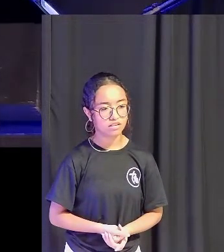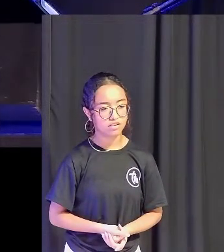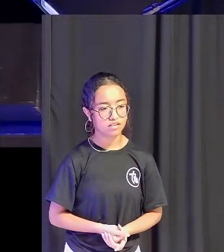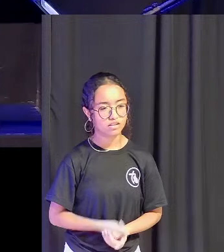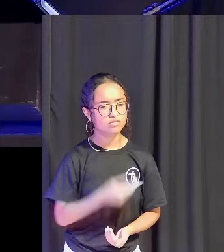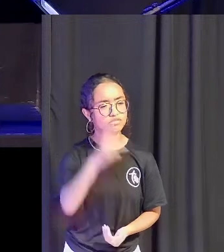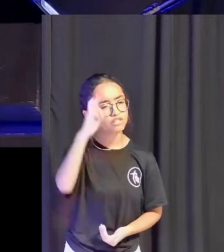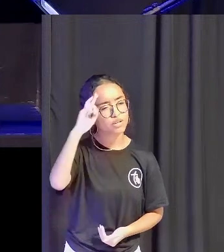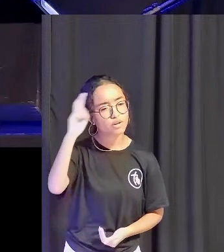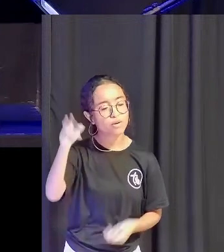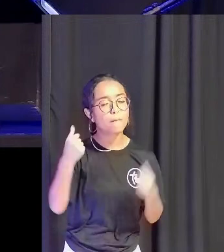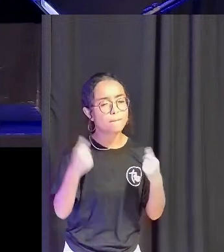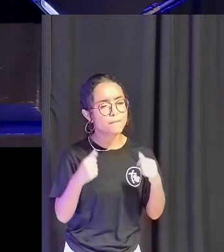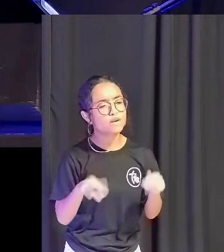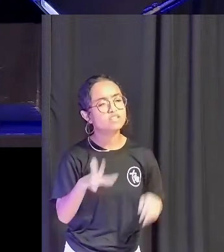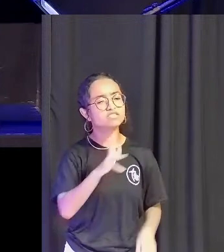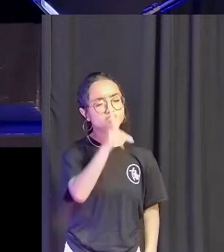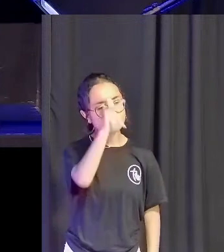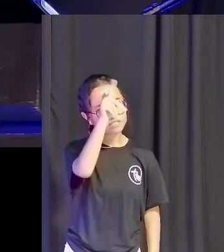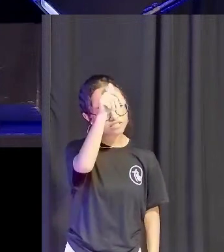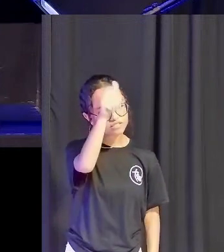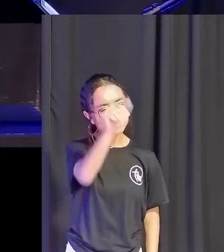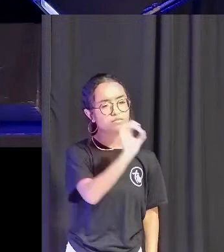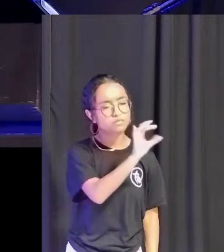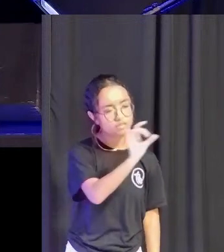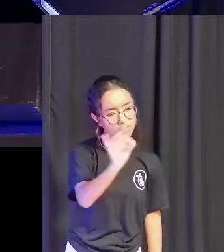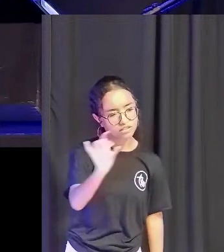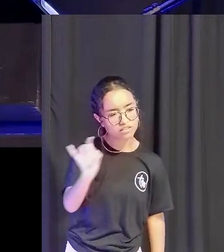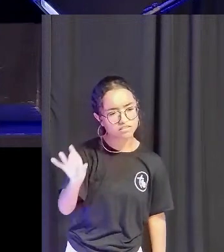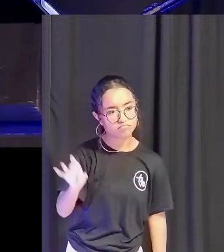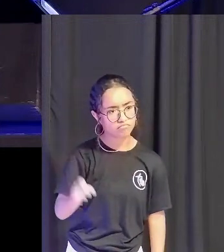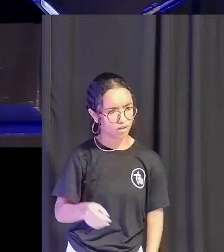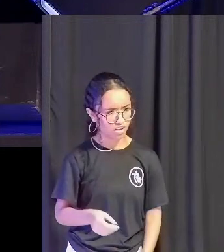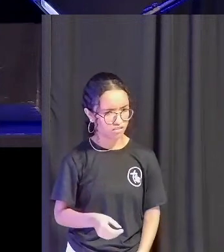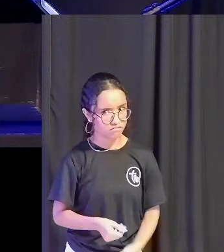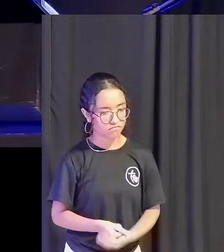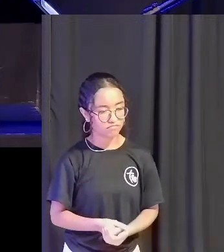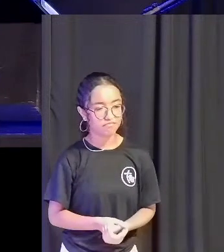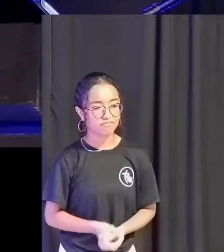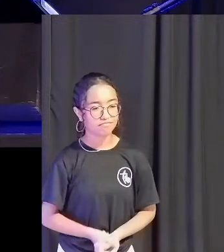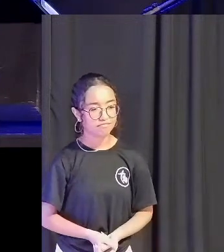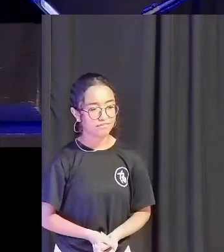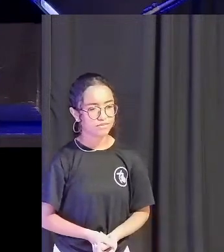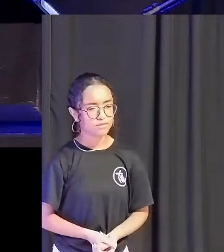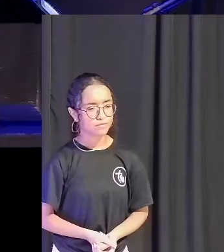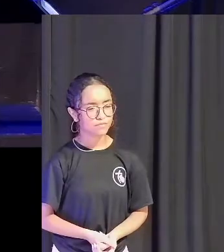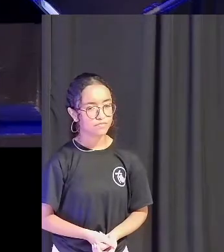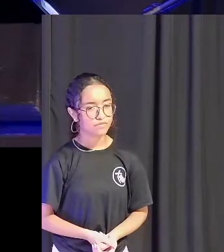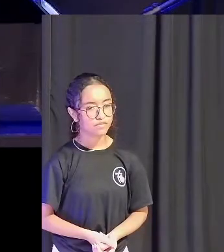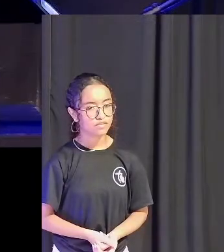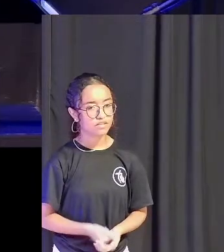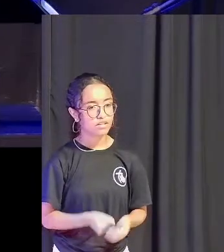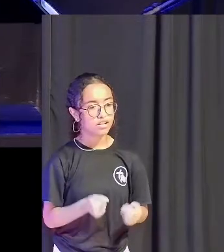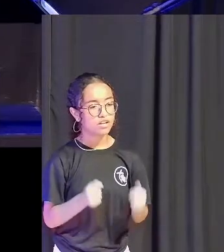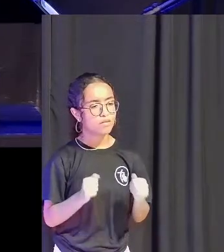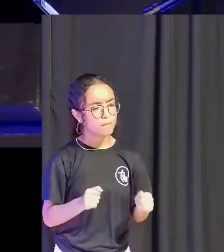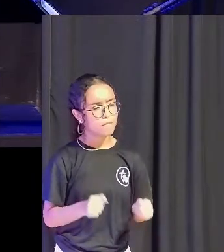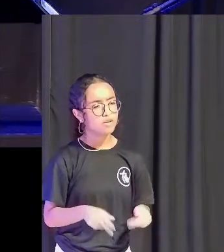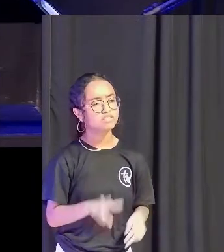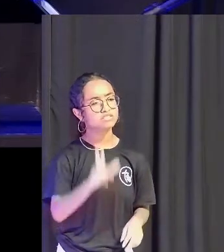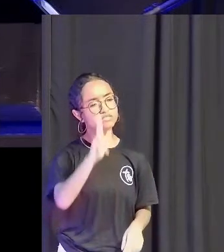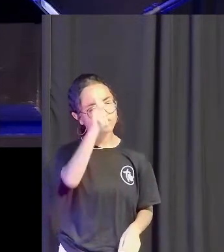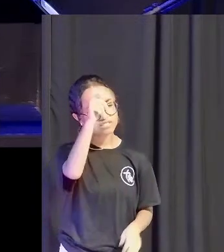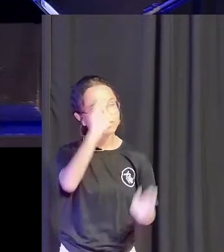fortalecer a cada um individualmente na sua fé contigo, mas que tu possas nos fortalecer como